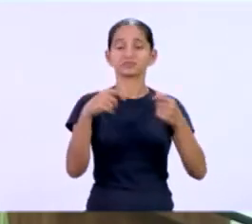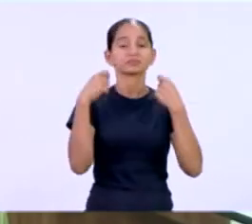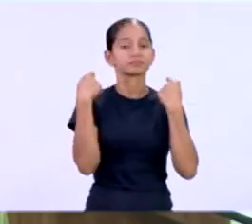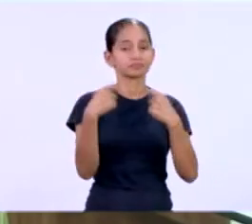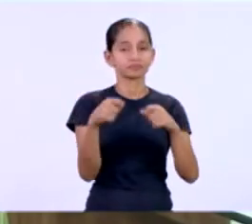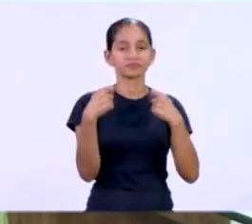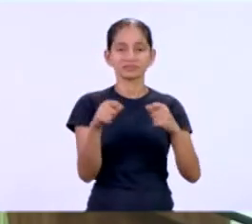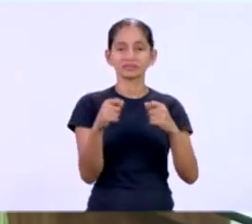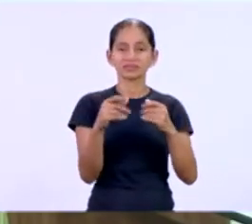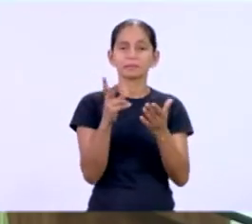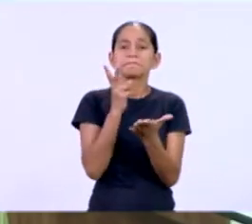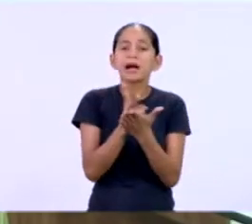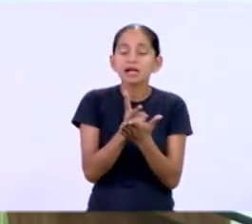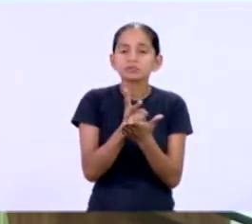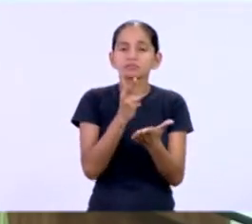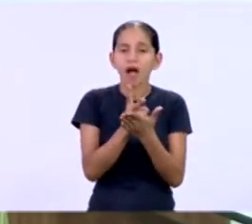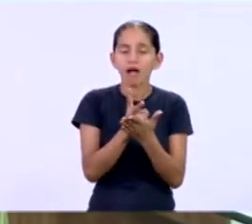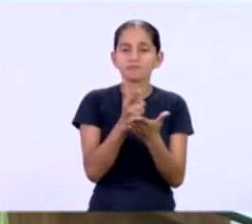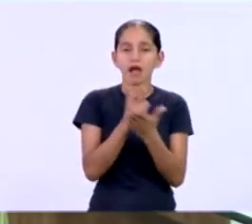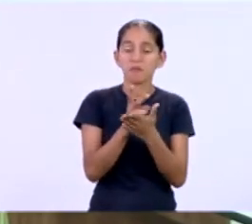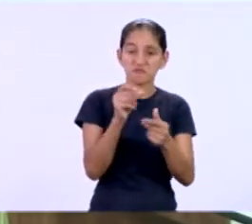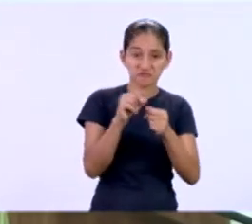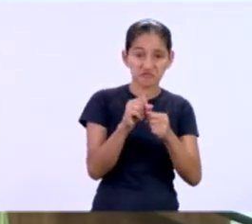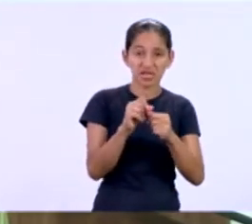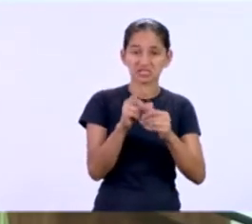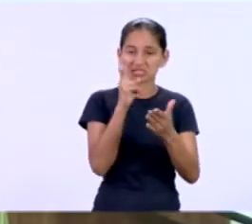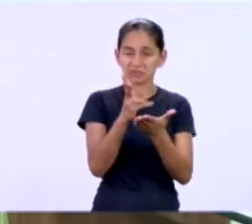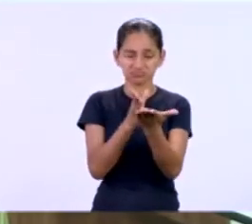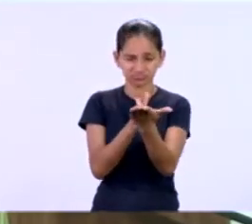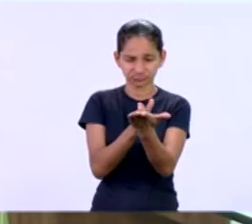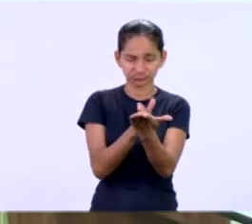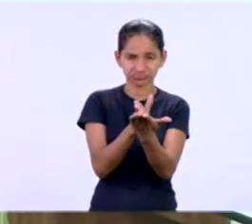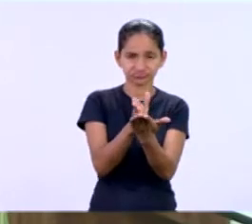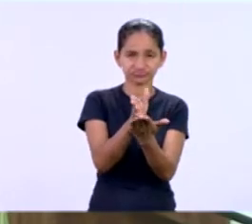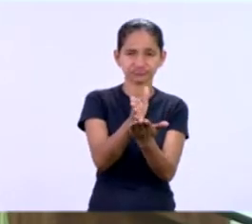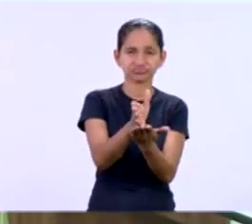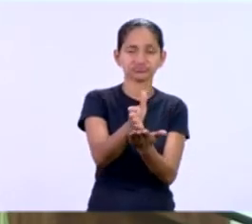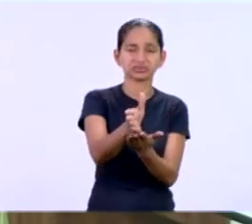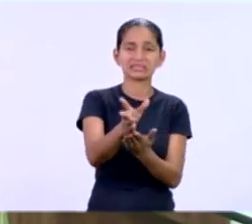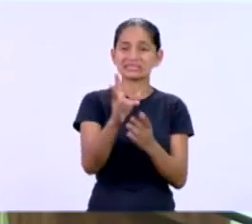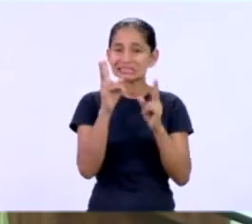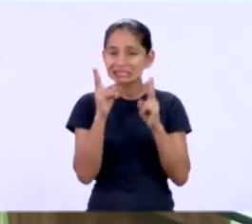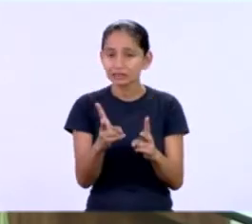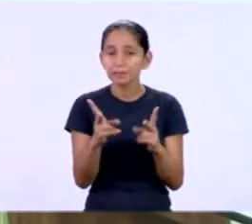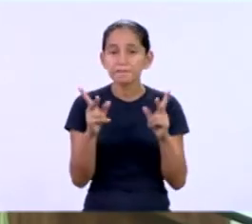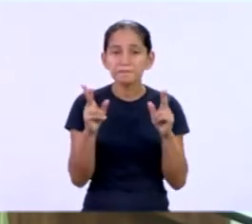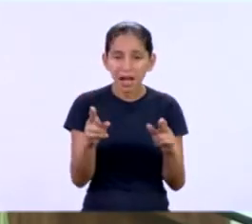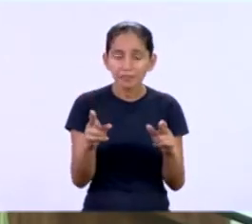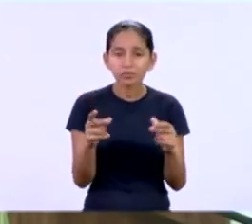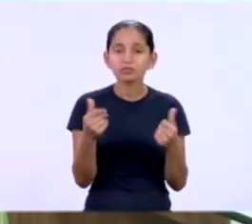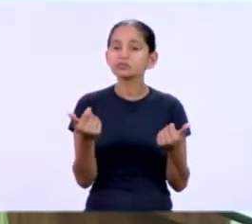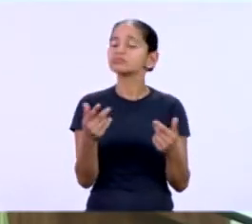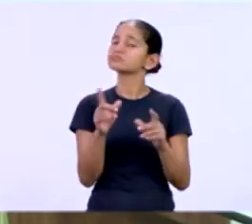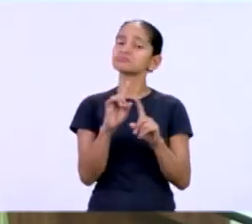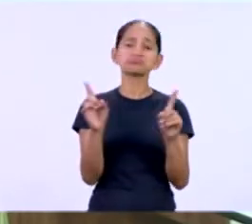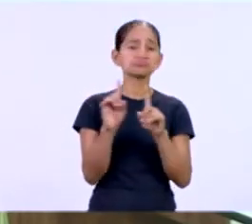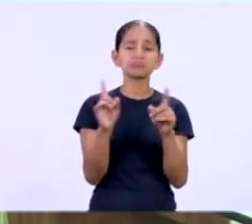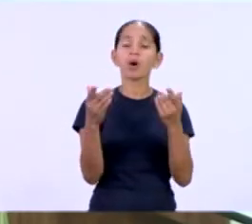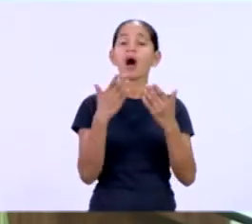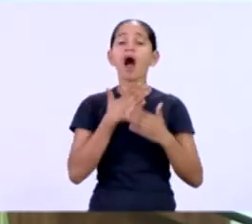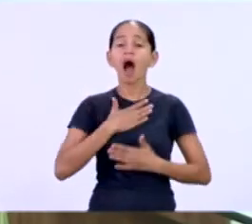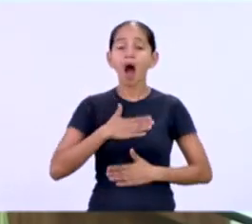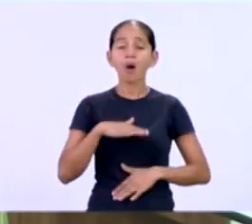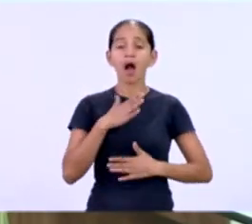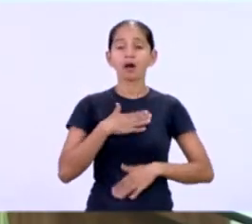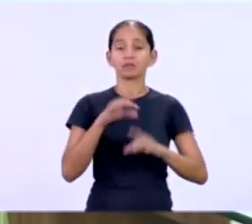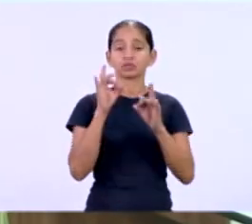necessariamente uma coisa fixa, que uma vez feito tem que ser cumprido ali à risca totalmente como está no papel? Não, não tem que